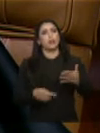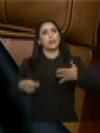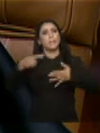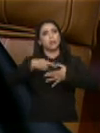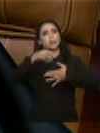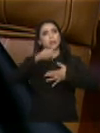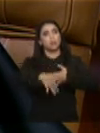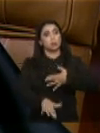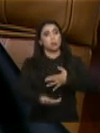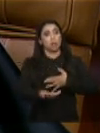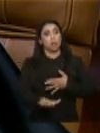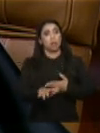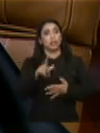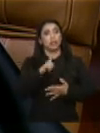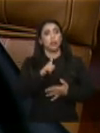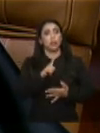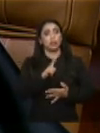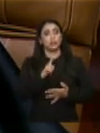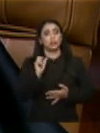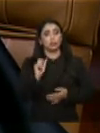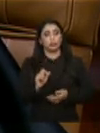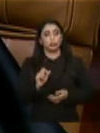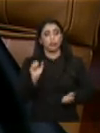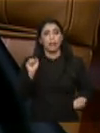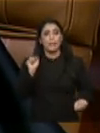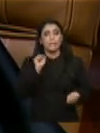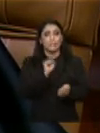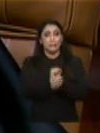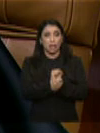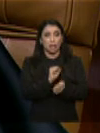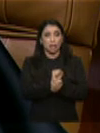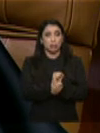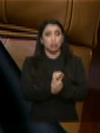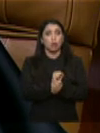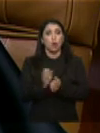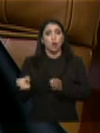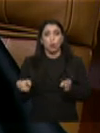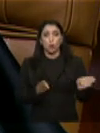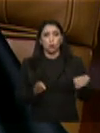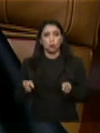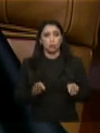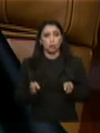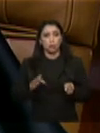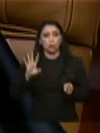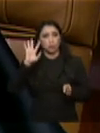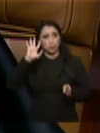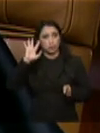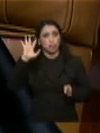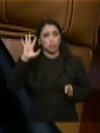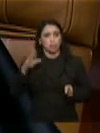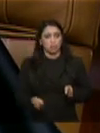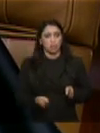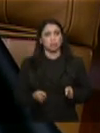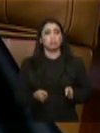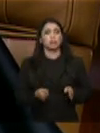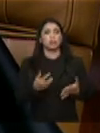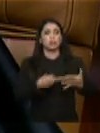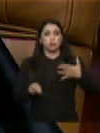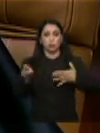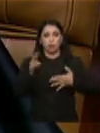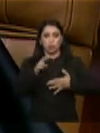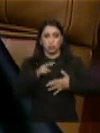interrompem automaticamente os efeitos temporais das decisões transitadas em